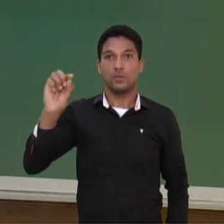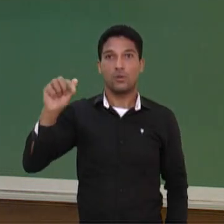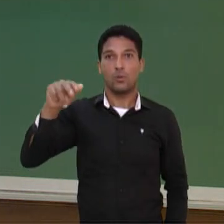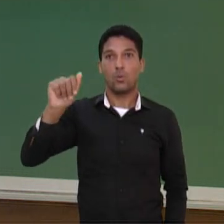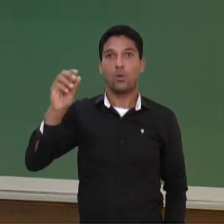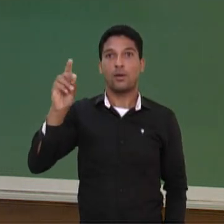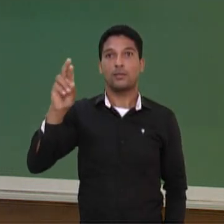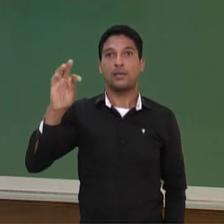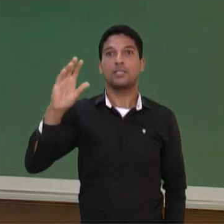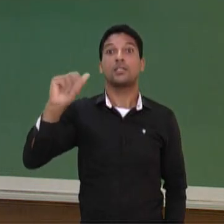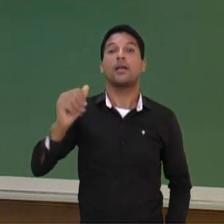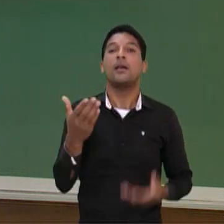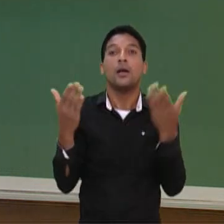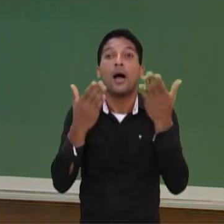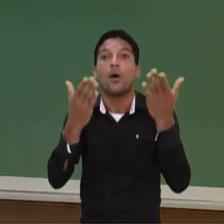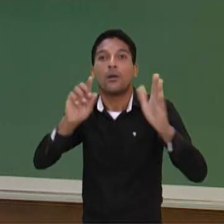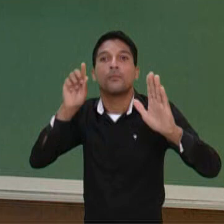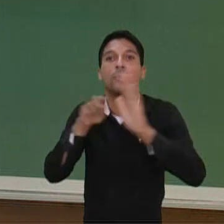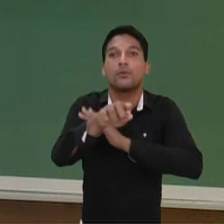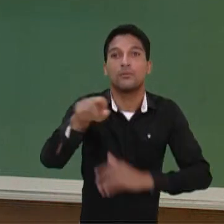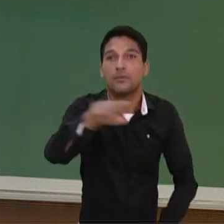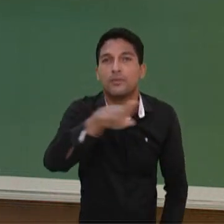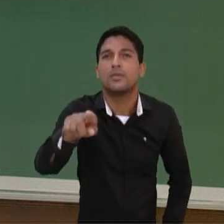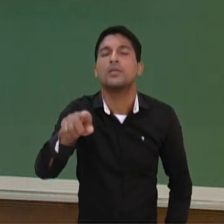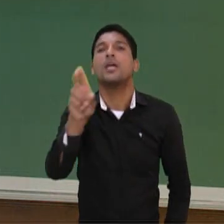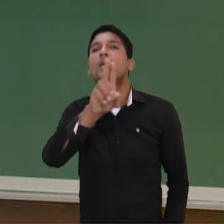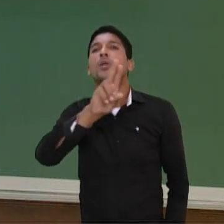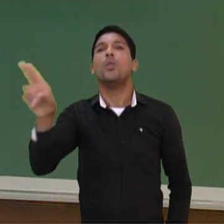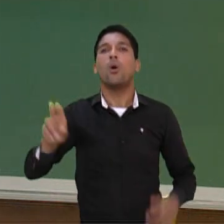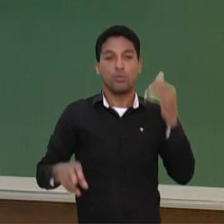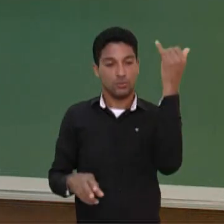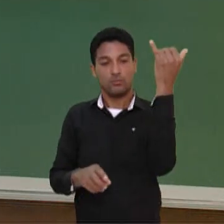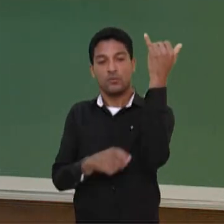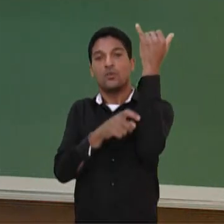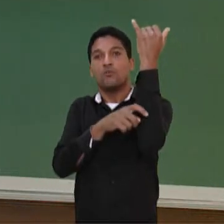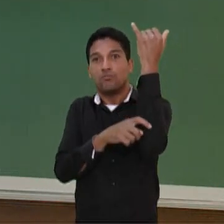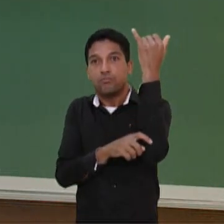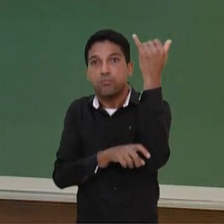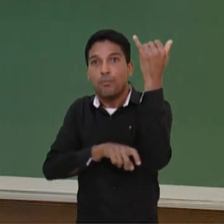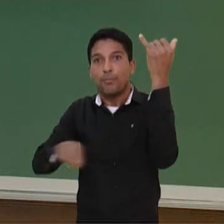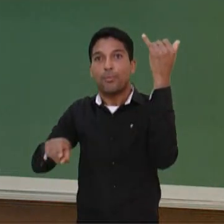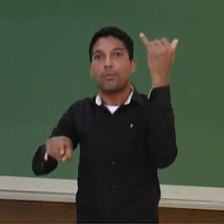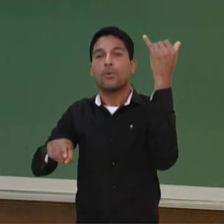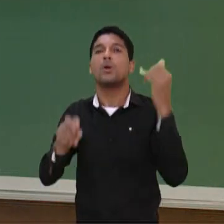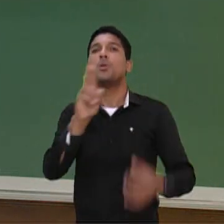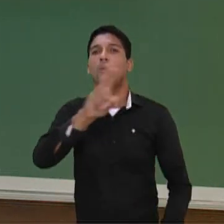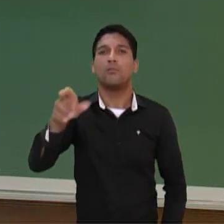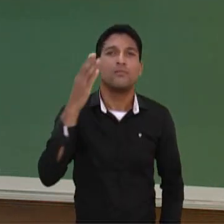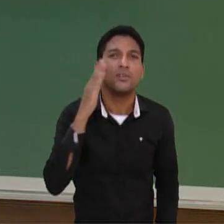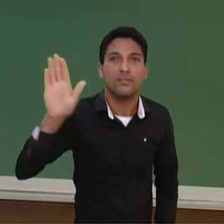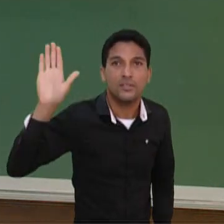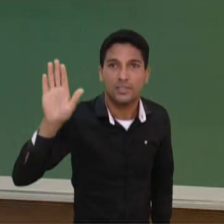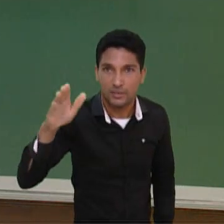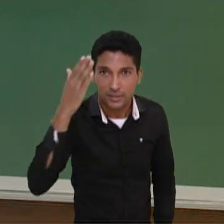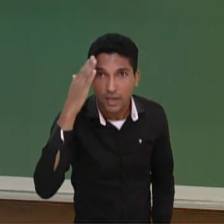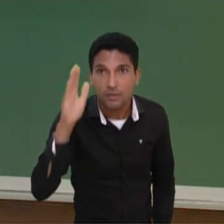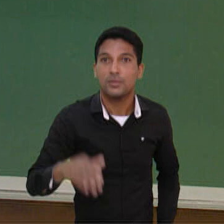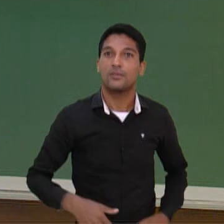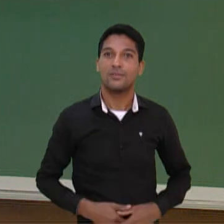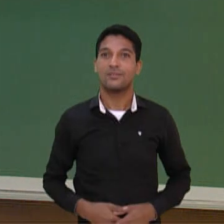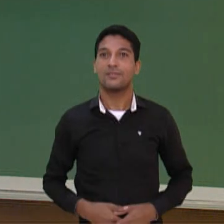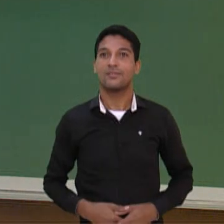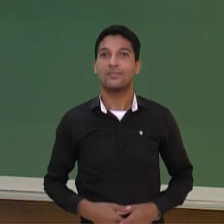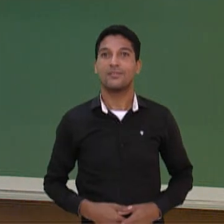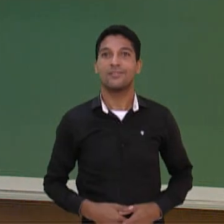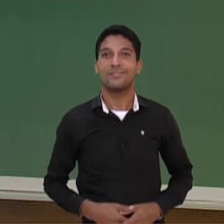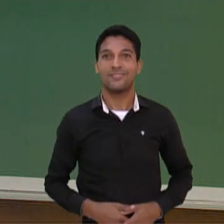vocês. Como é chamado o gráfico de uma função quadrática? Alguém sabe aí?